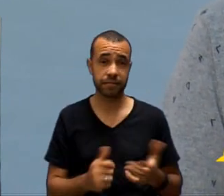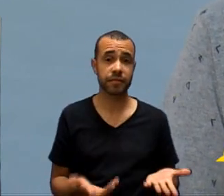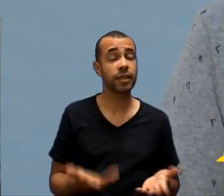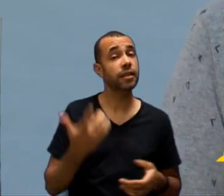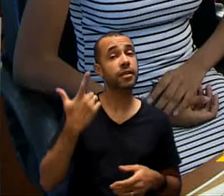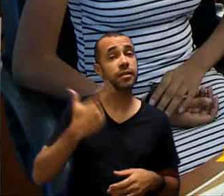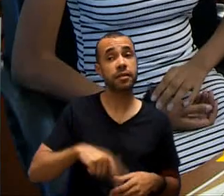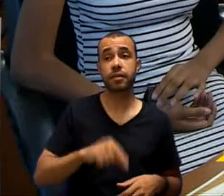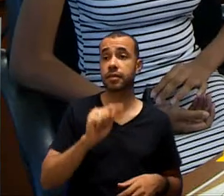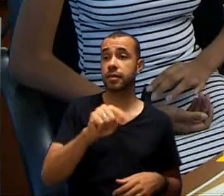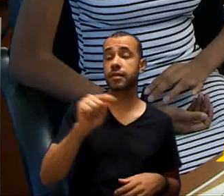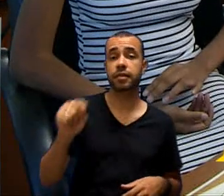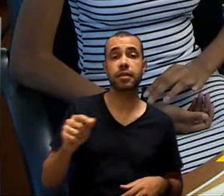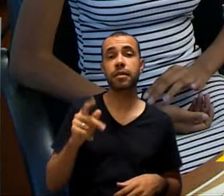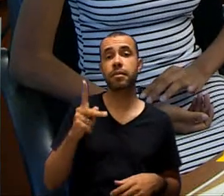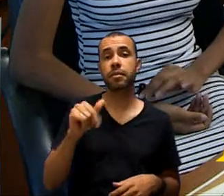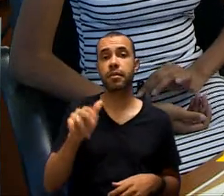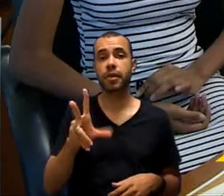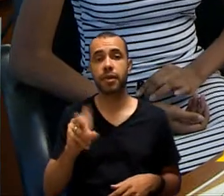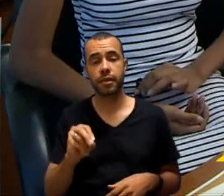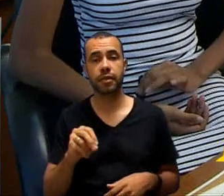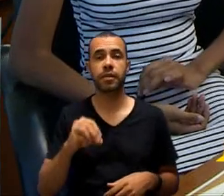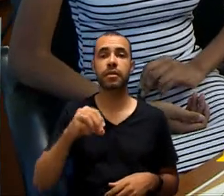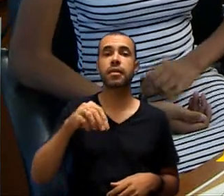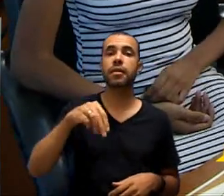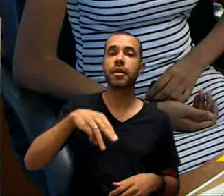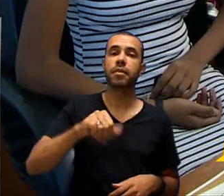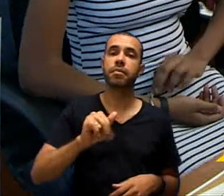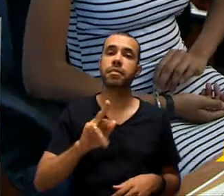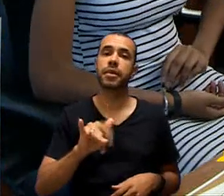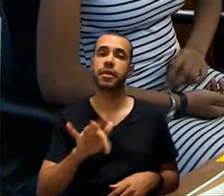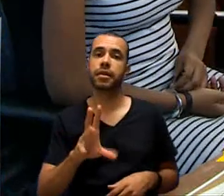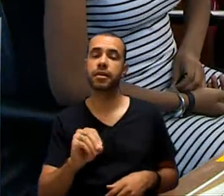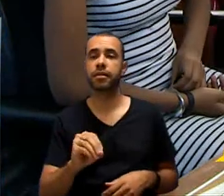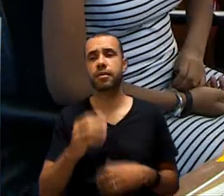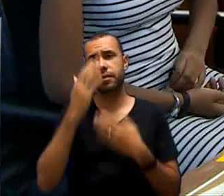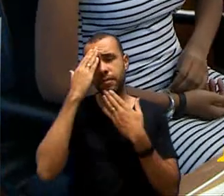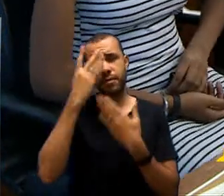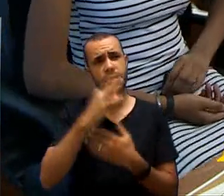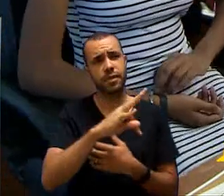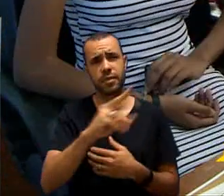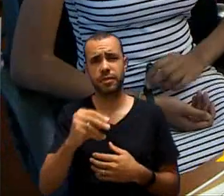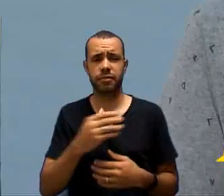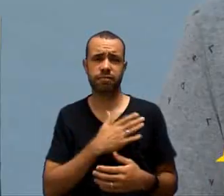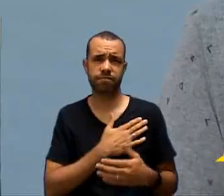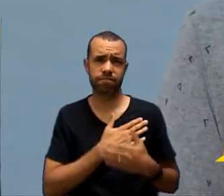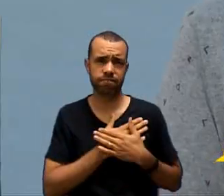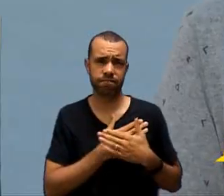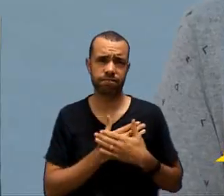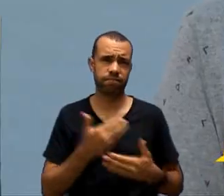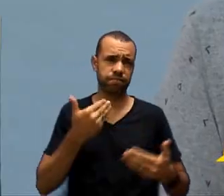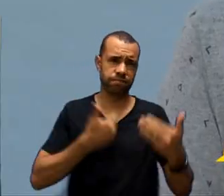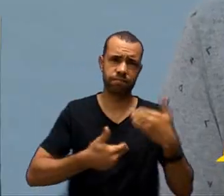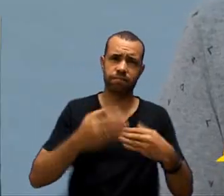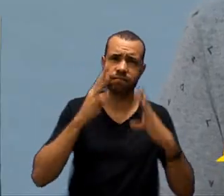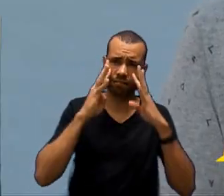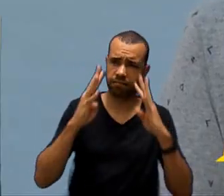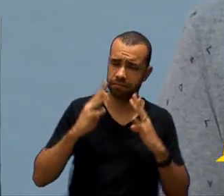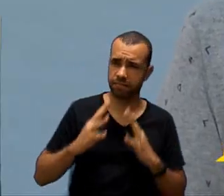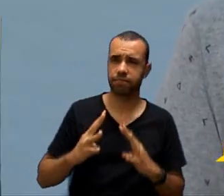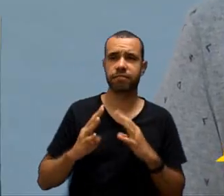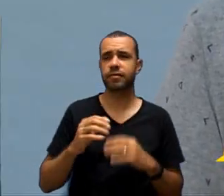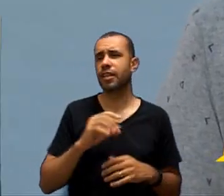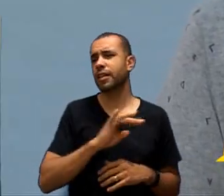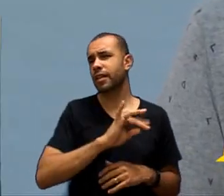A todos envolvidos, senhor Paulo Marques e senhor Américo, obrigado pelo carinho e atenção dispensados a todos nós, jovens